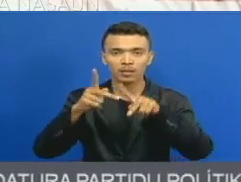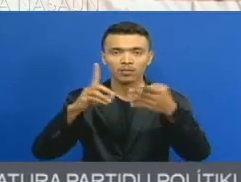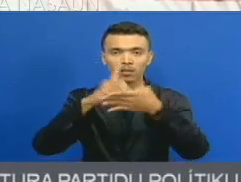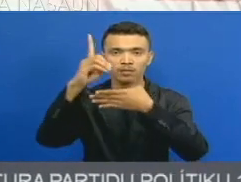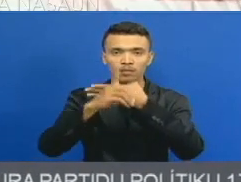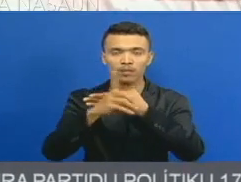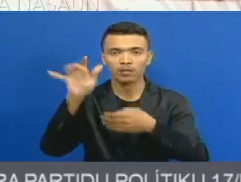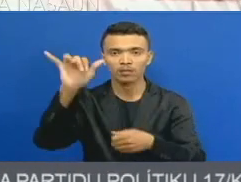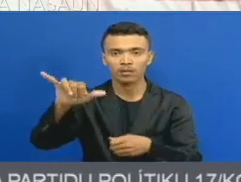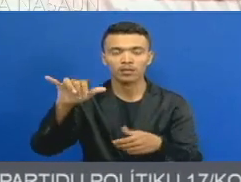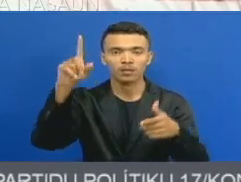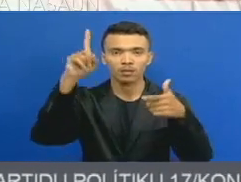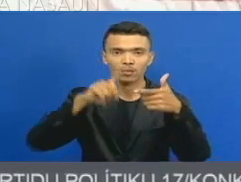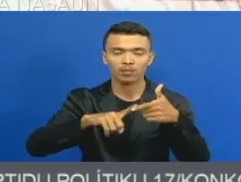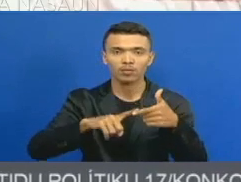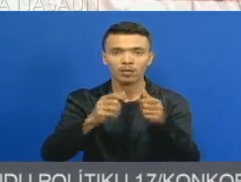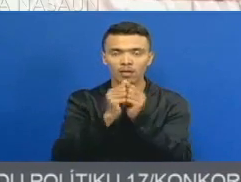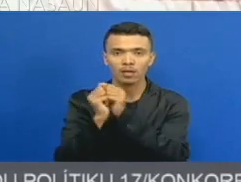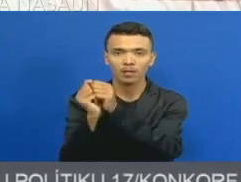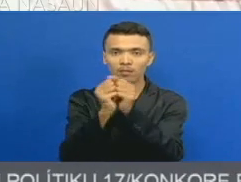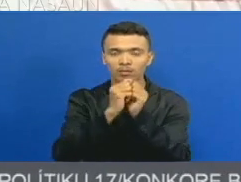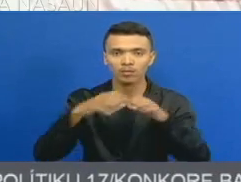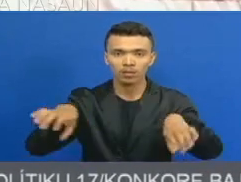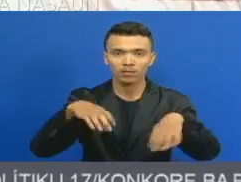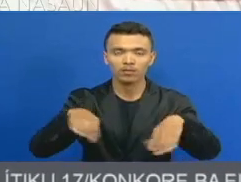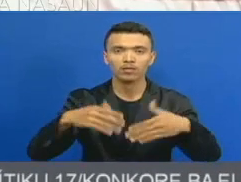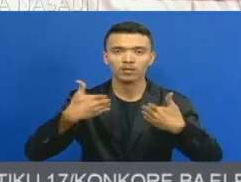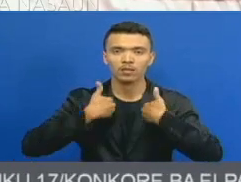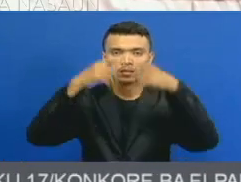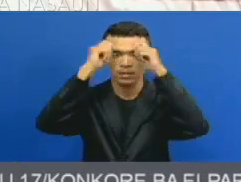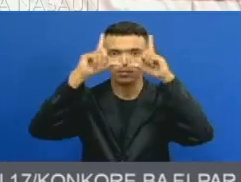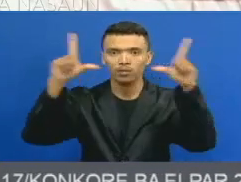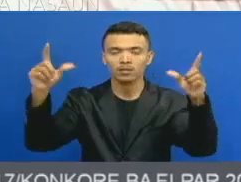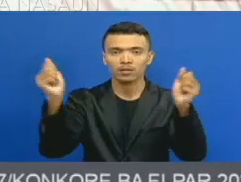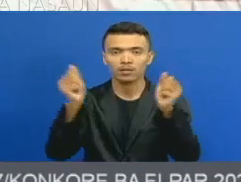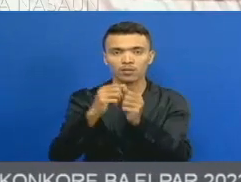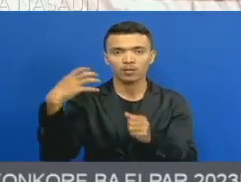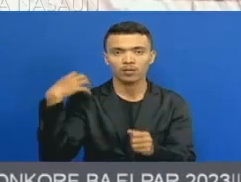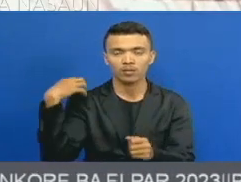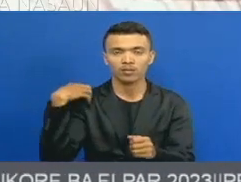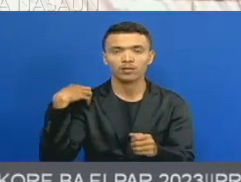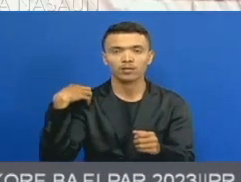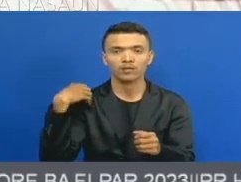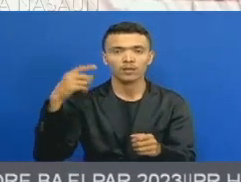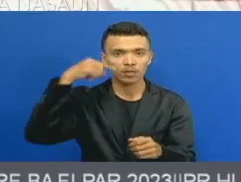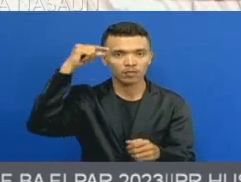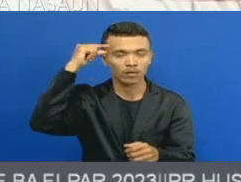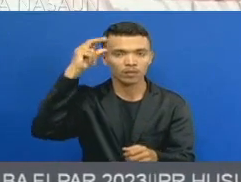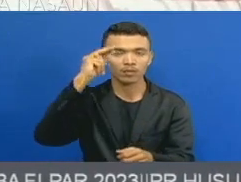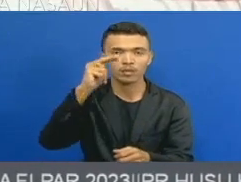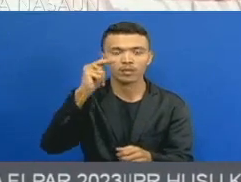sira. Rua, amete in cooperação e arailaran no instituição sira relevante governo